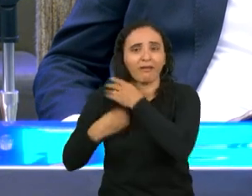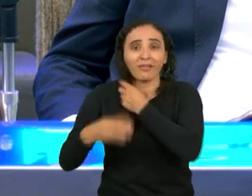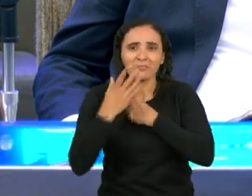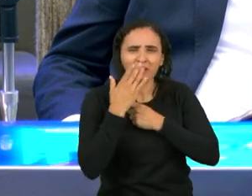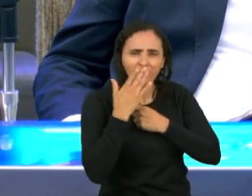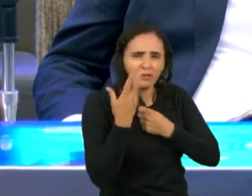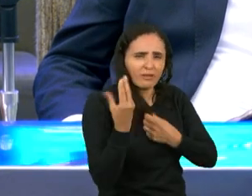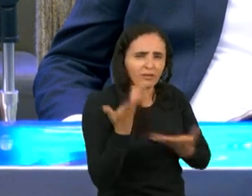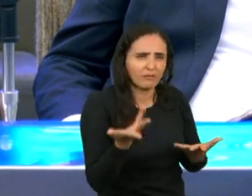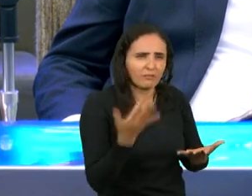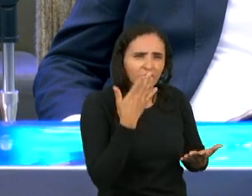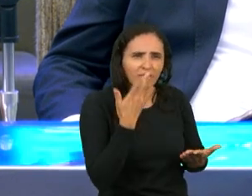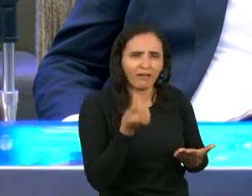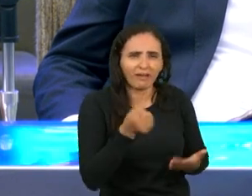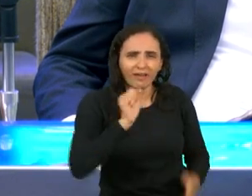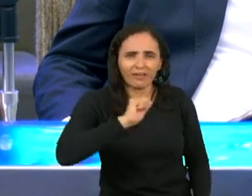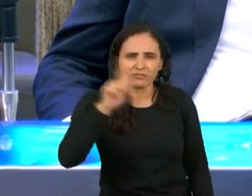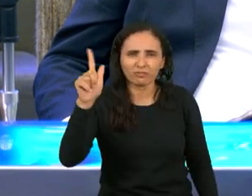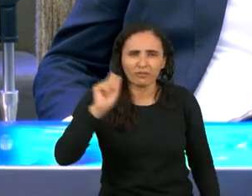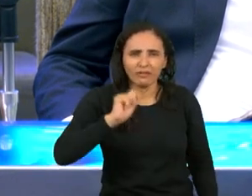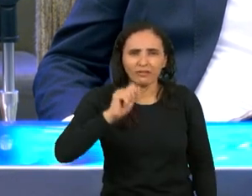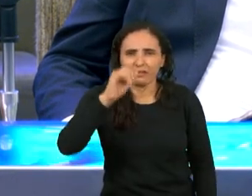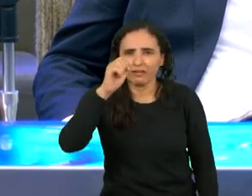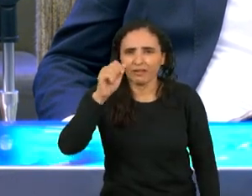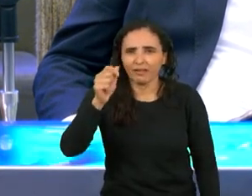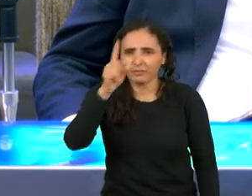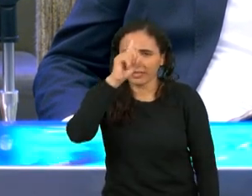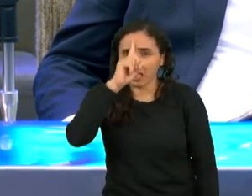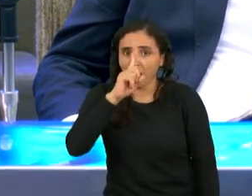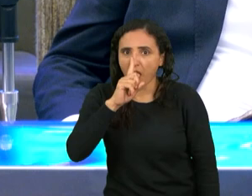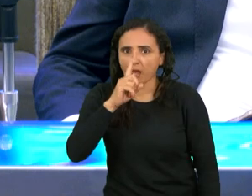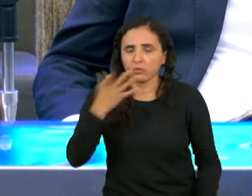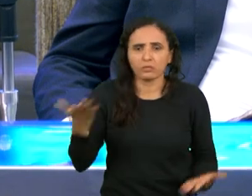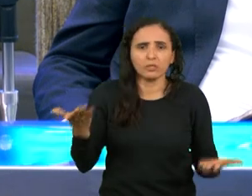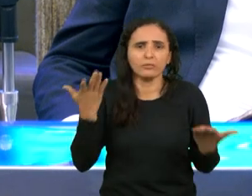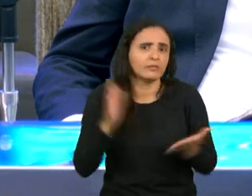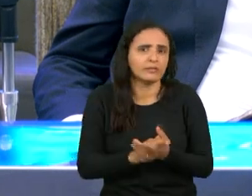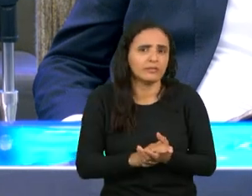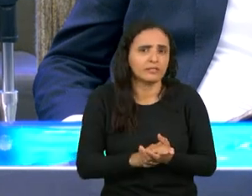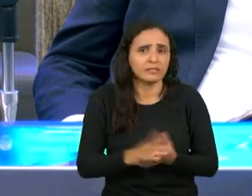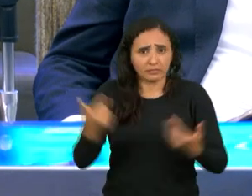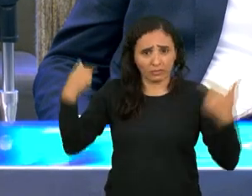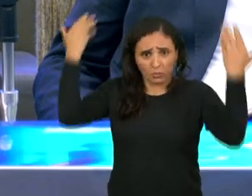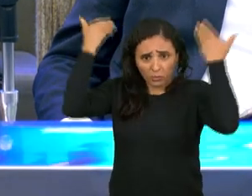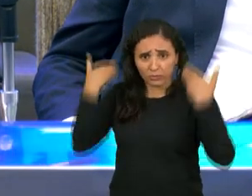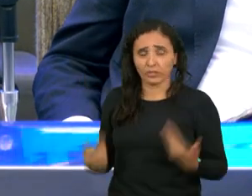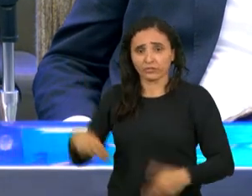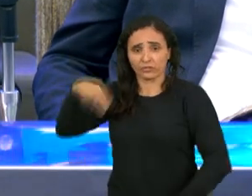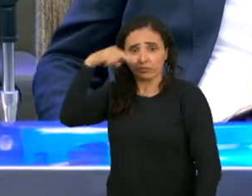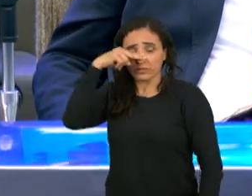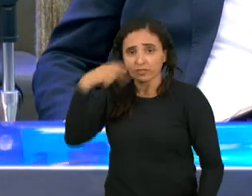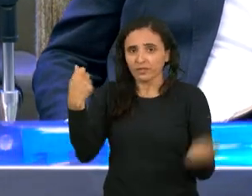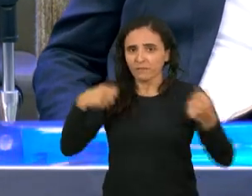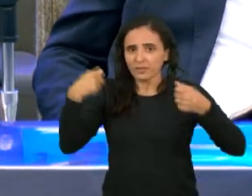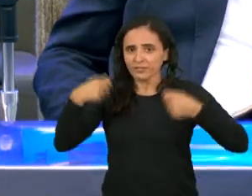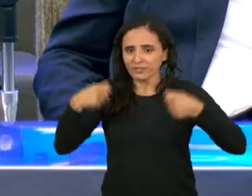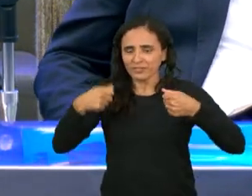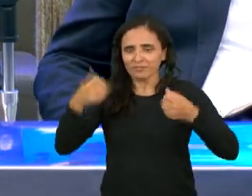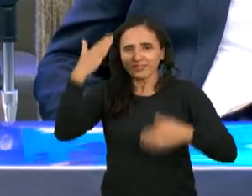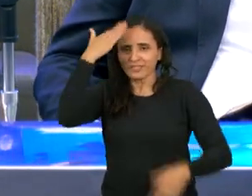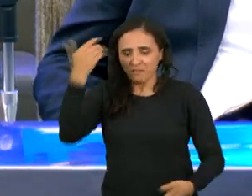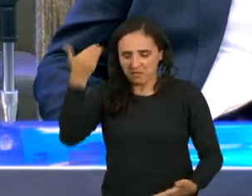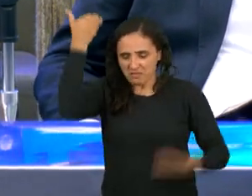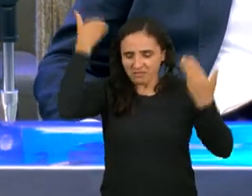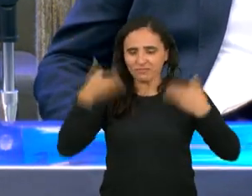entra o crente irmão bem vestido e se entrar com a bíblia aí é que é problema não é verdade e